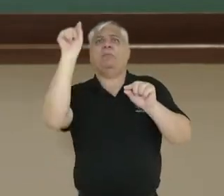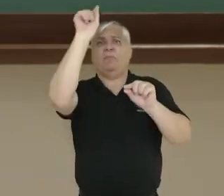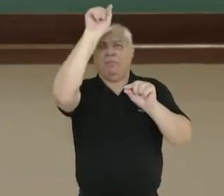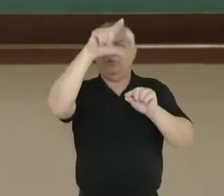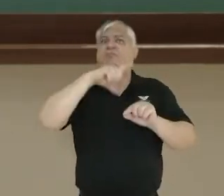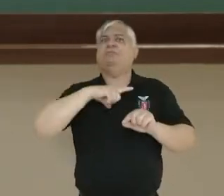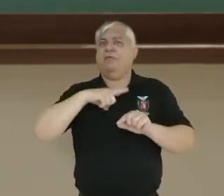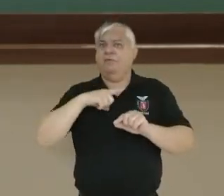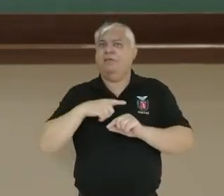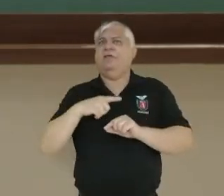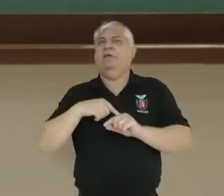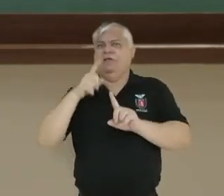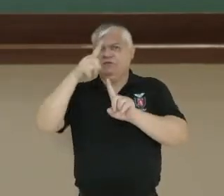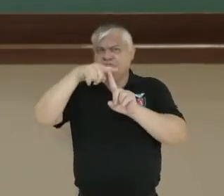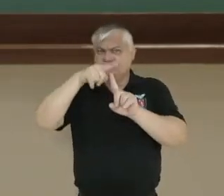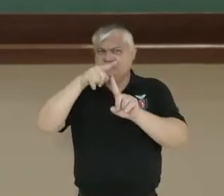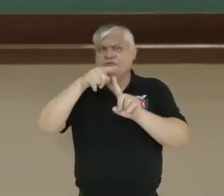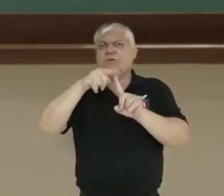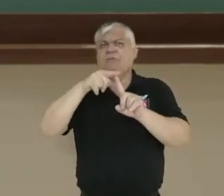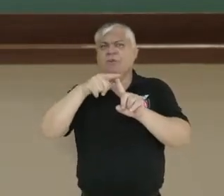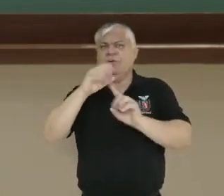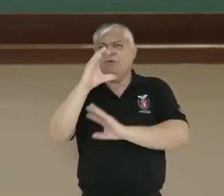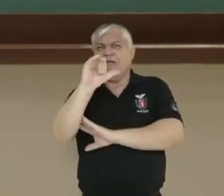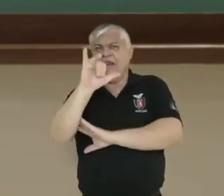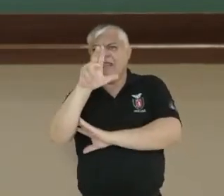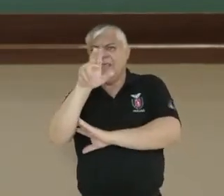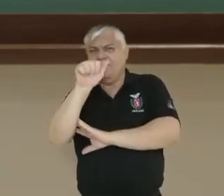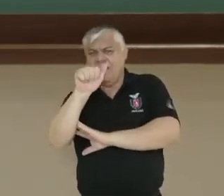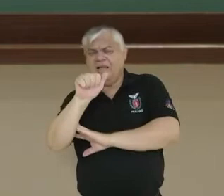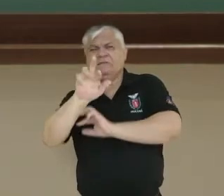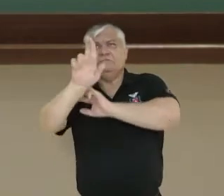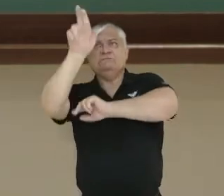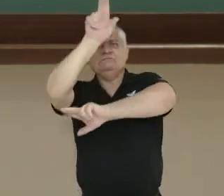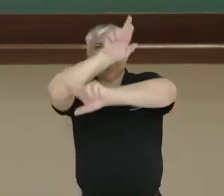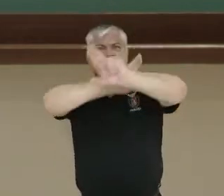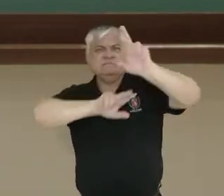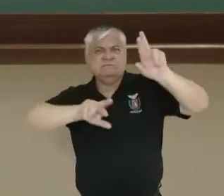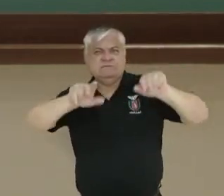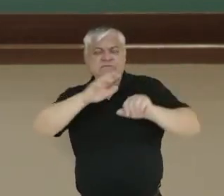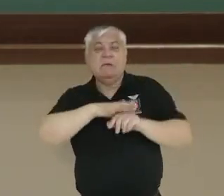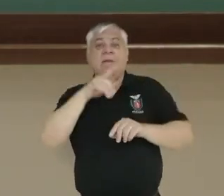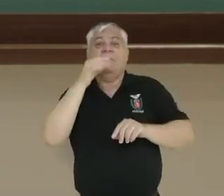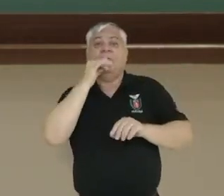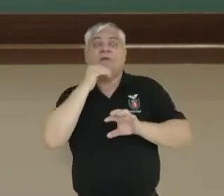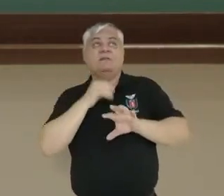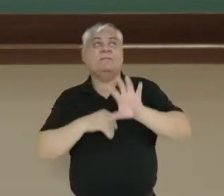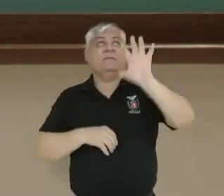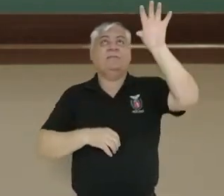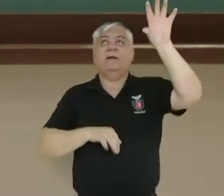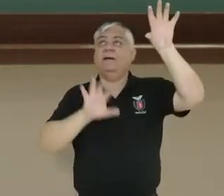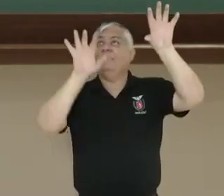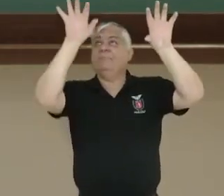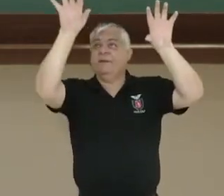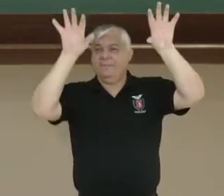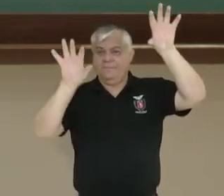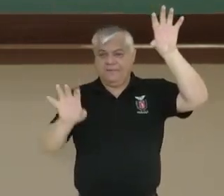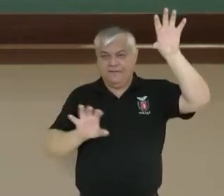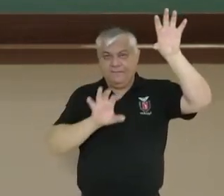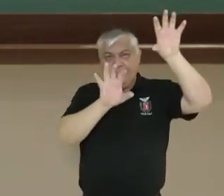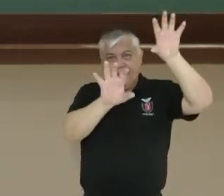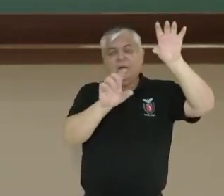tipos climáticos no território brasileiro, mas quando pegamos cada parte, cada porção, o que